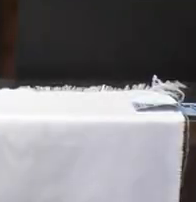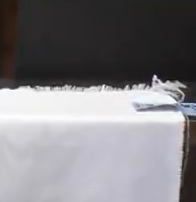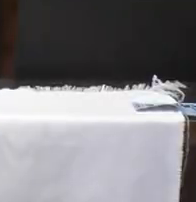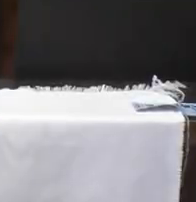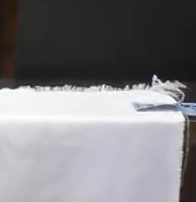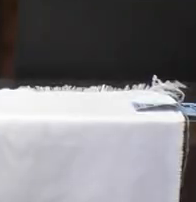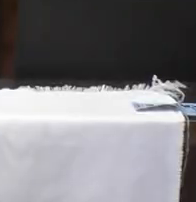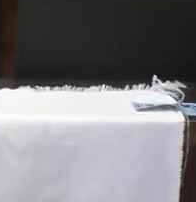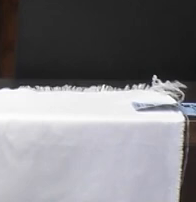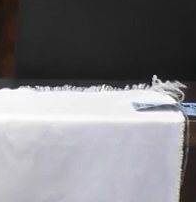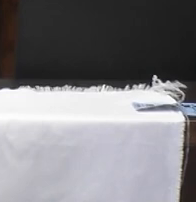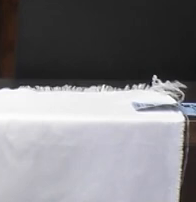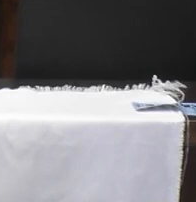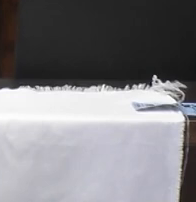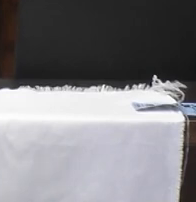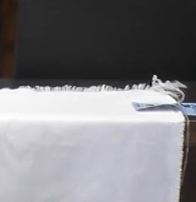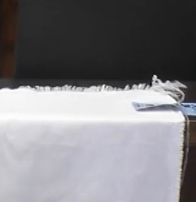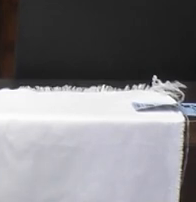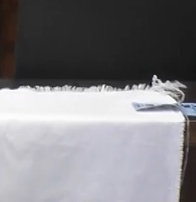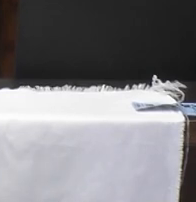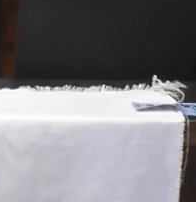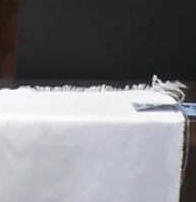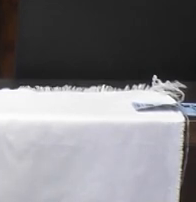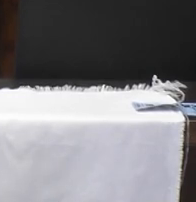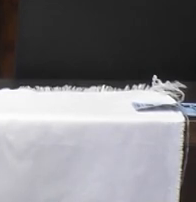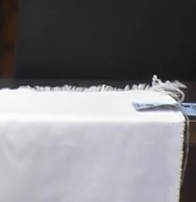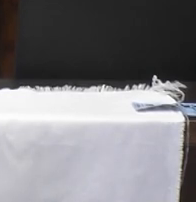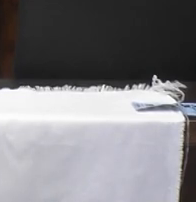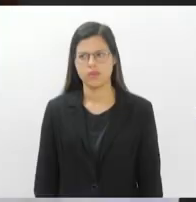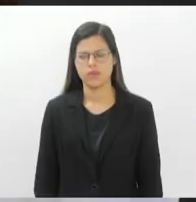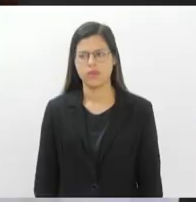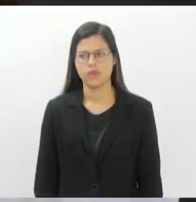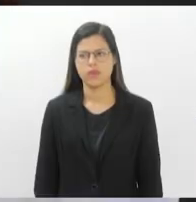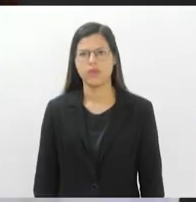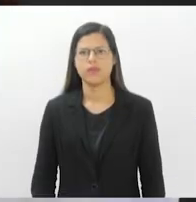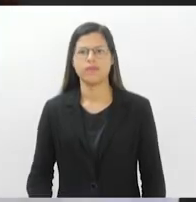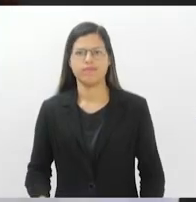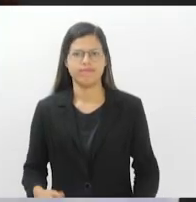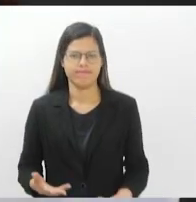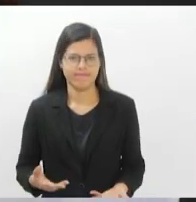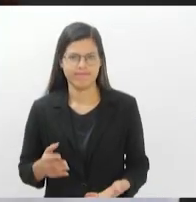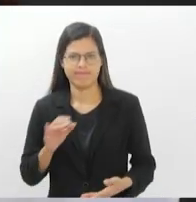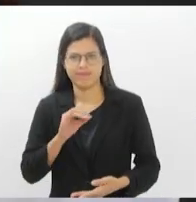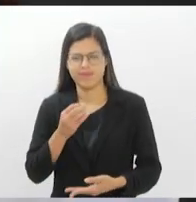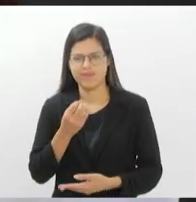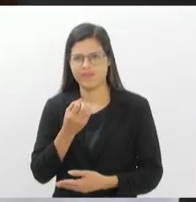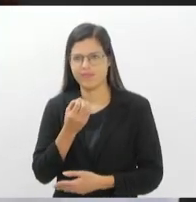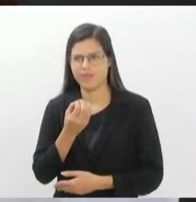de receber todos vocês aqui para mais uma